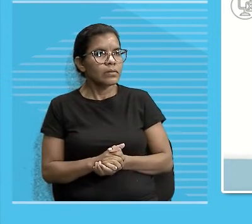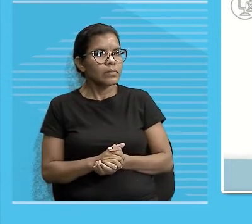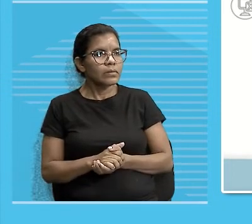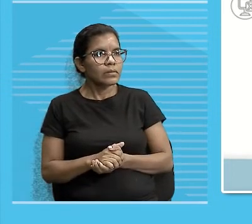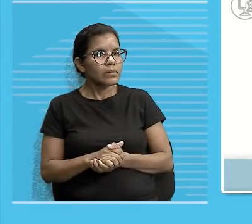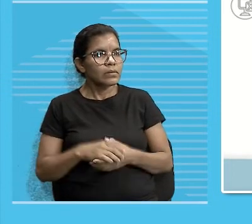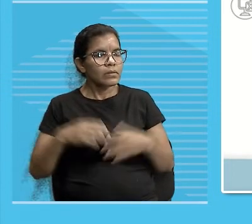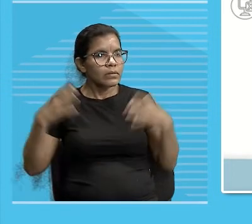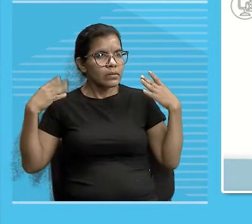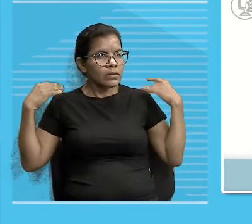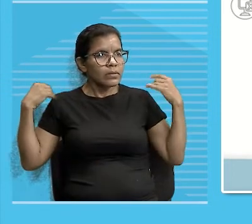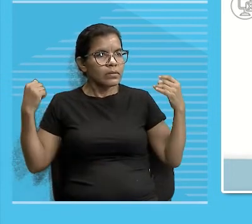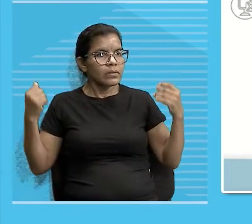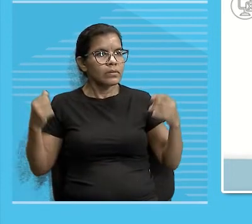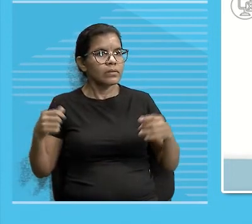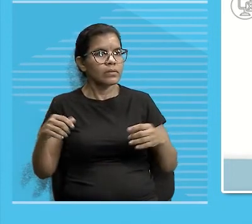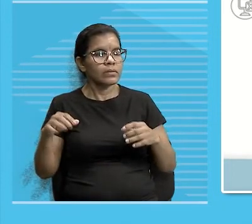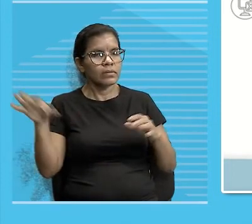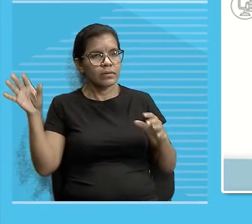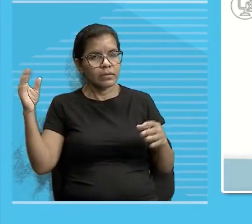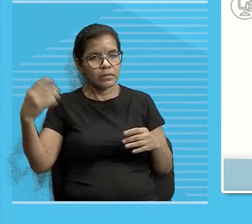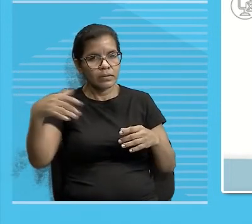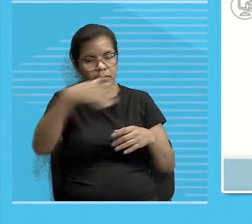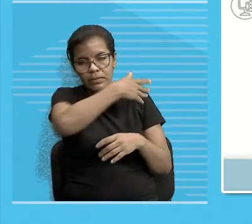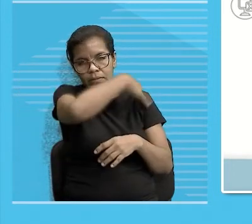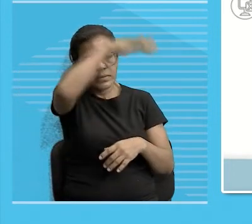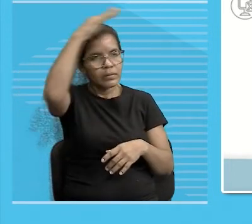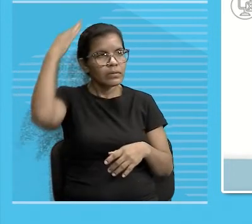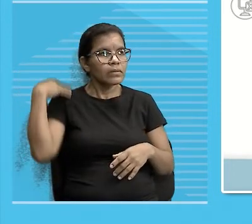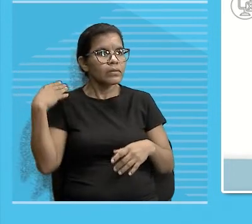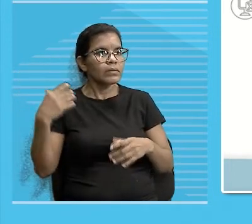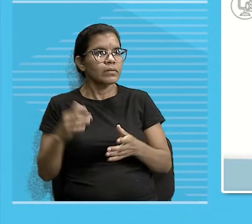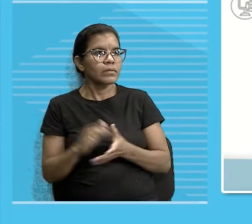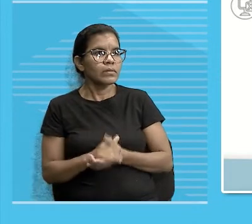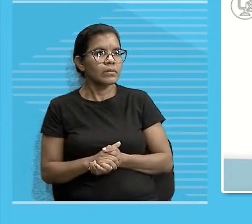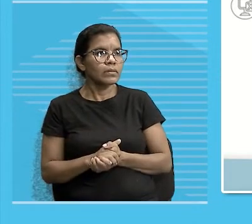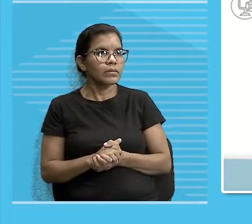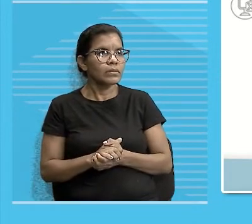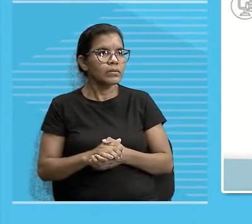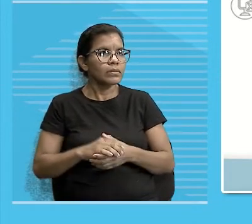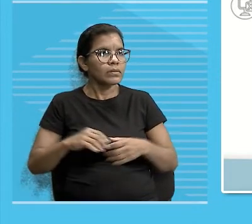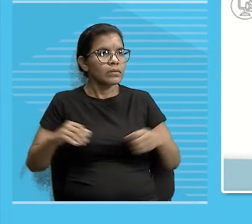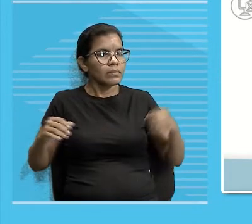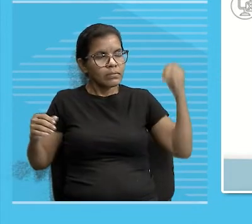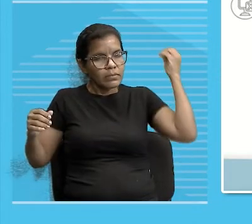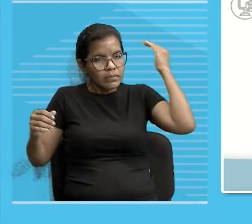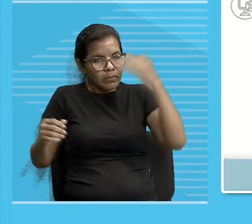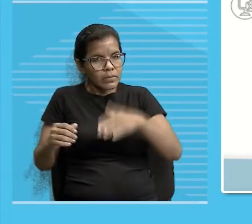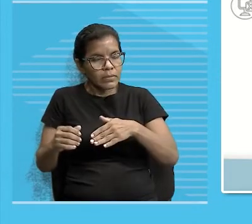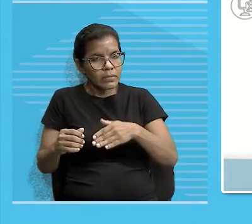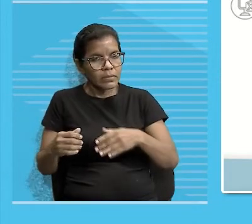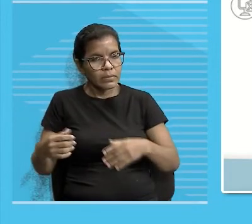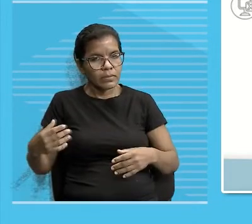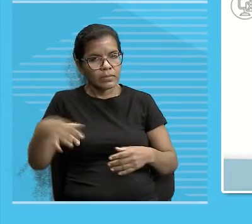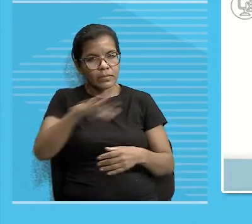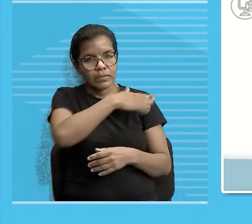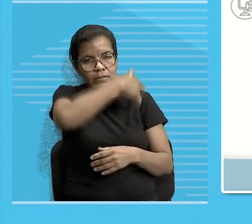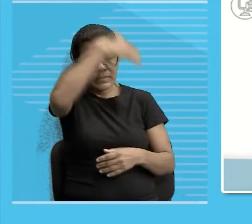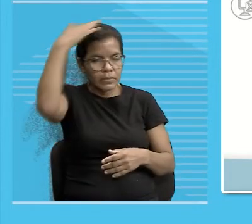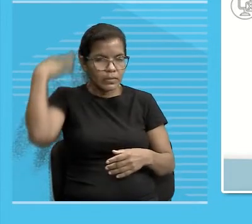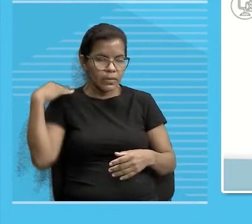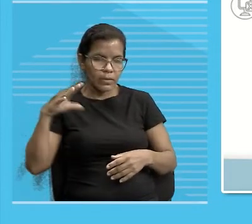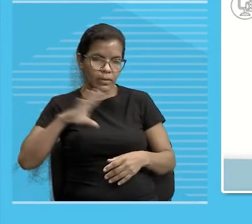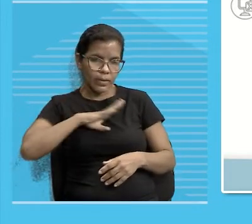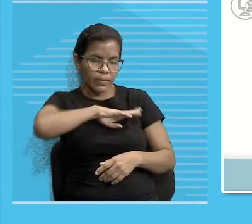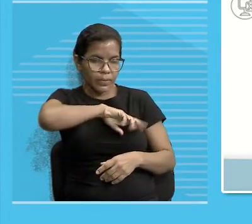cupido e a santa como se estivesse tendo um prazer daquela flechada, assim a santa se